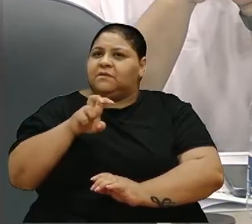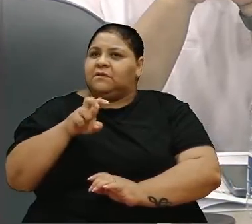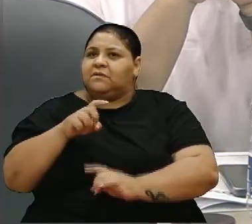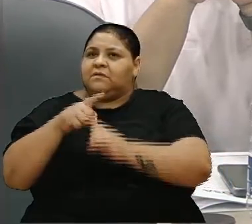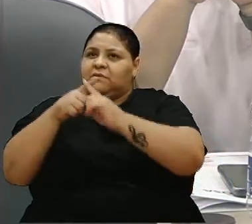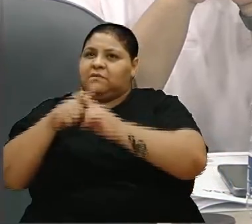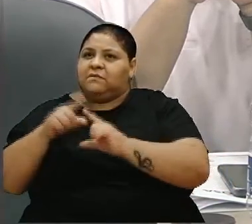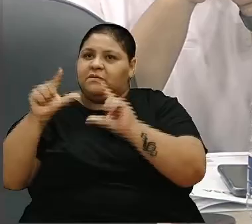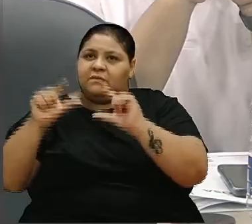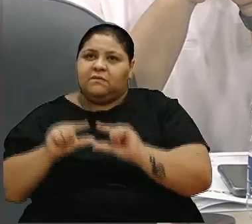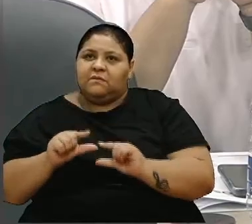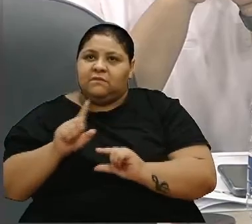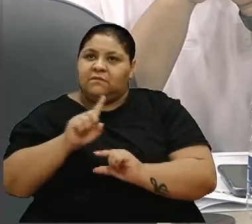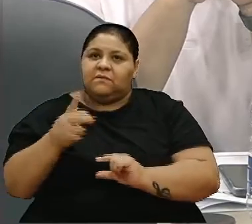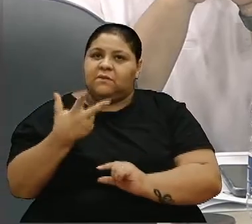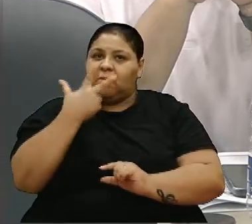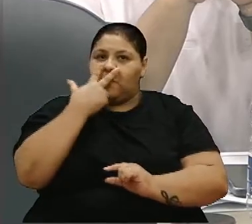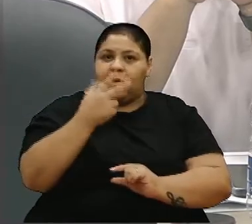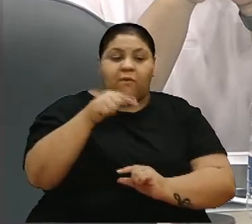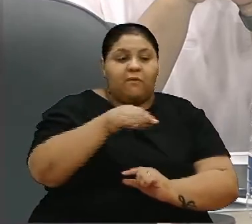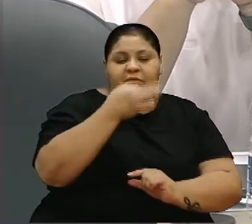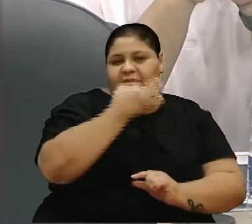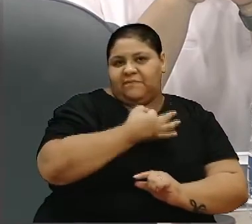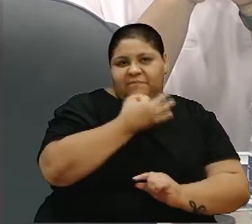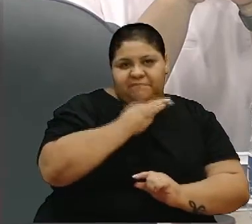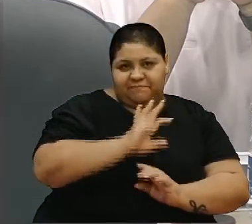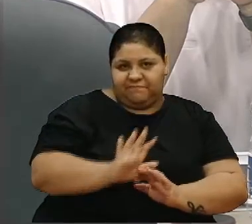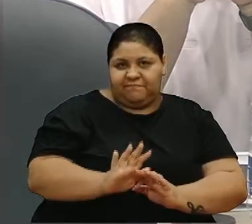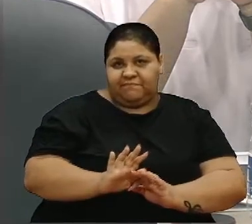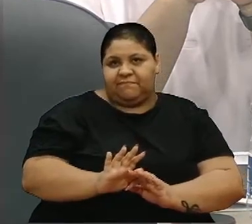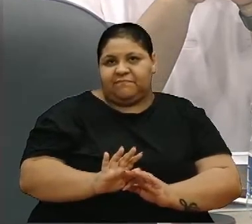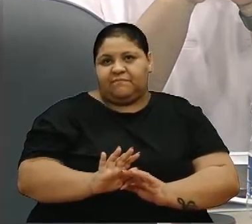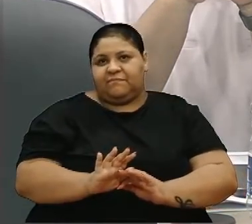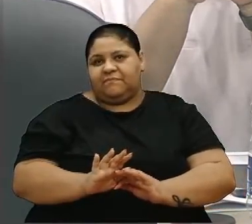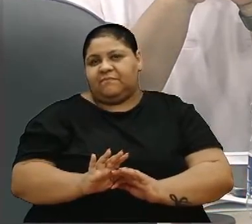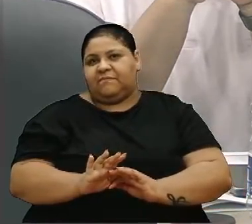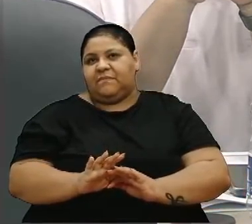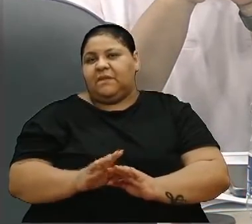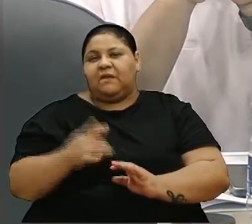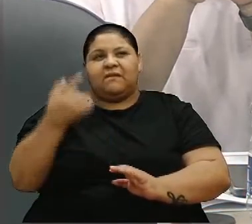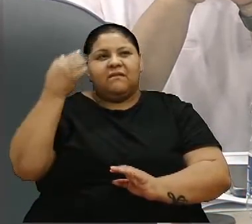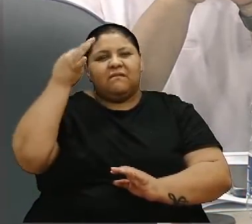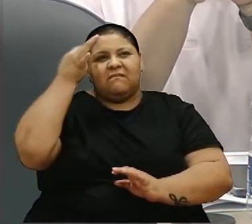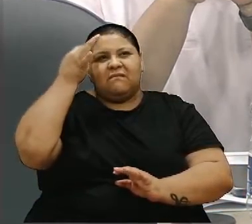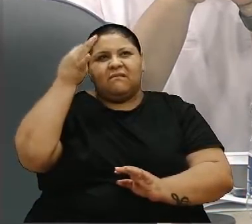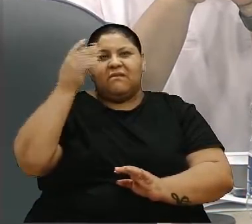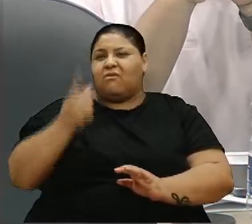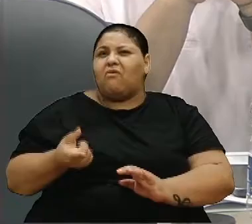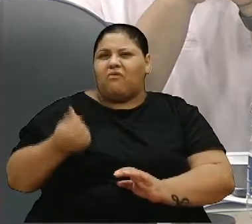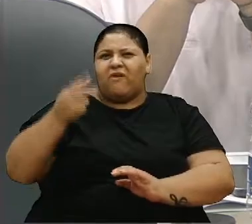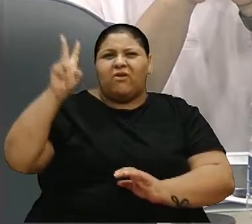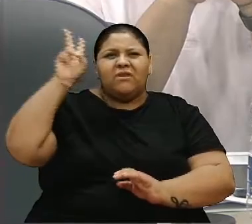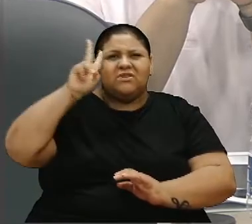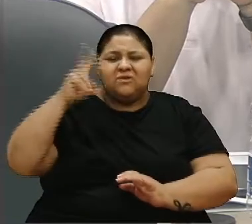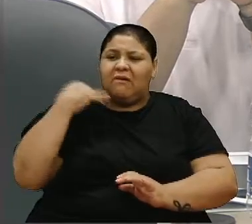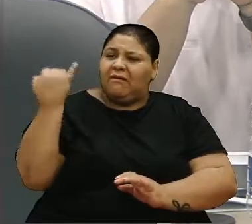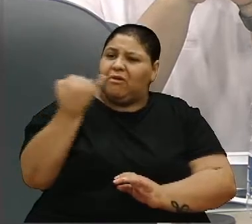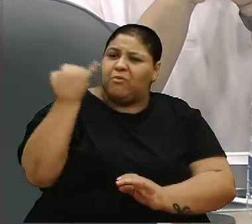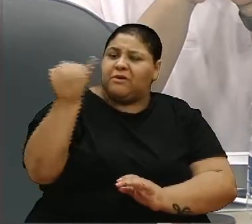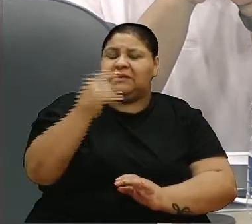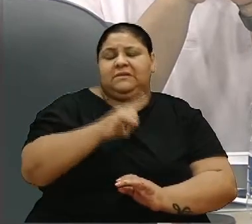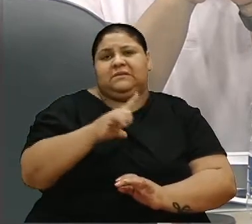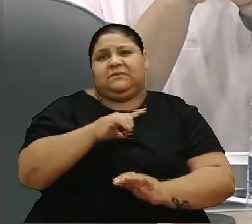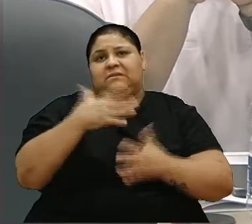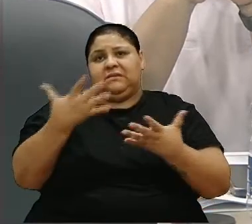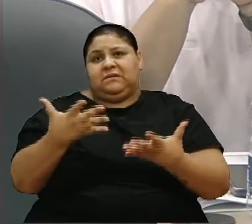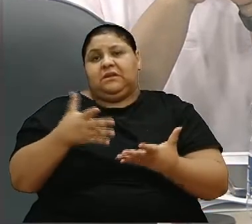trem em locomotiva. Então, não é igual o que tem em Caxias. É uma proporção e dimensão, e sem falar o valor histórico que ele tem. Então, assim